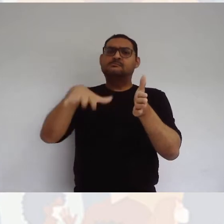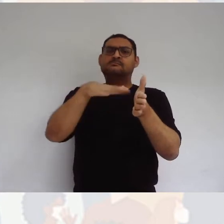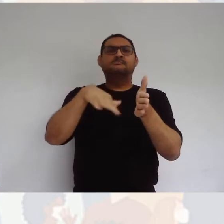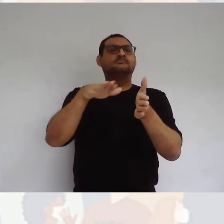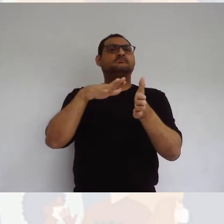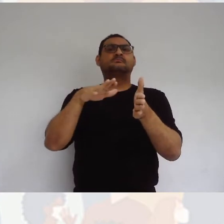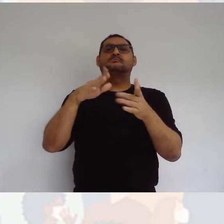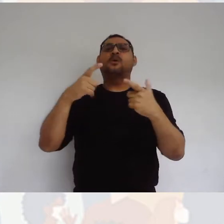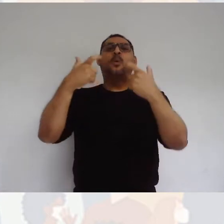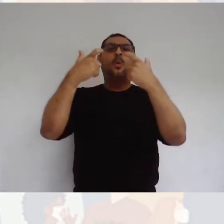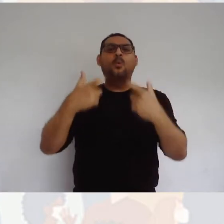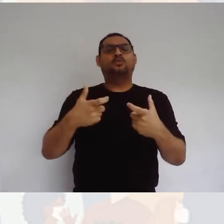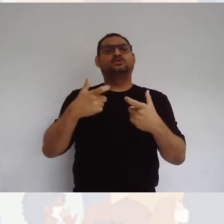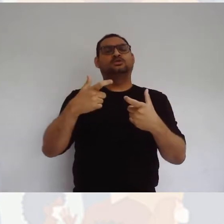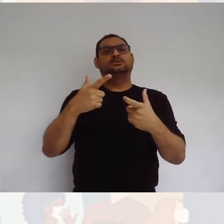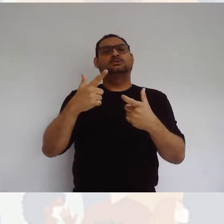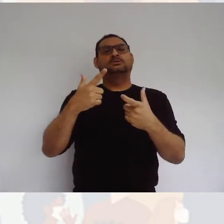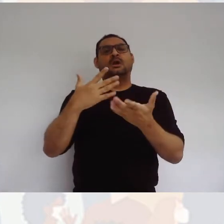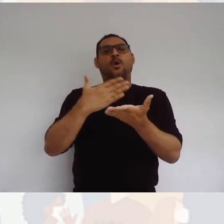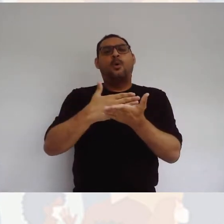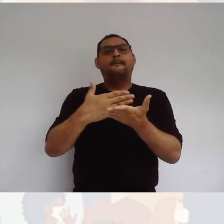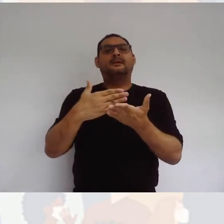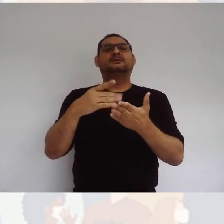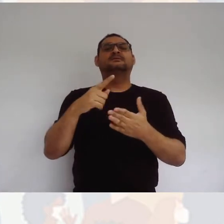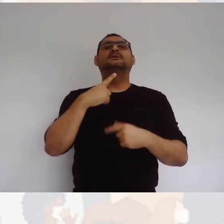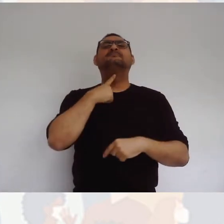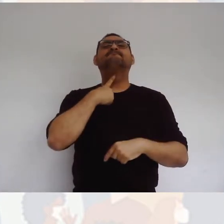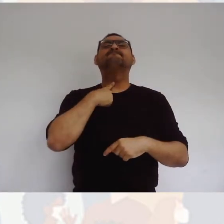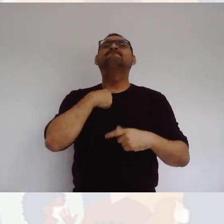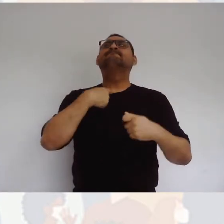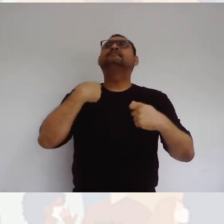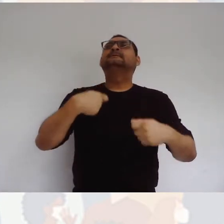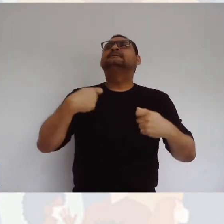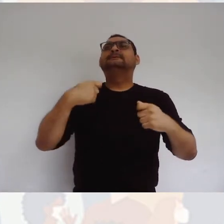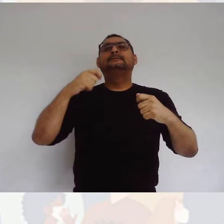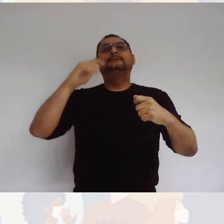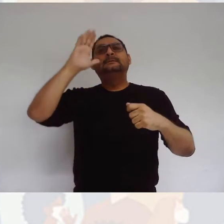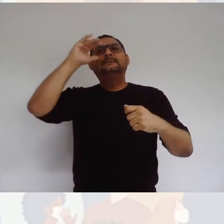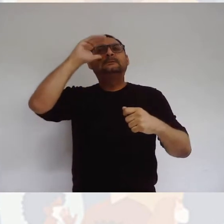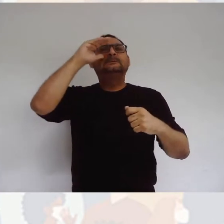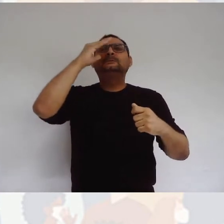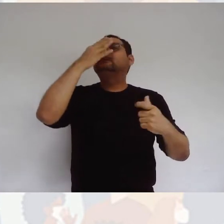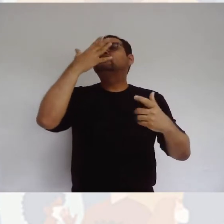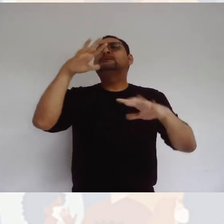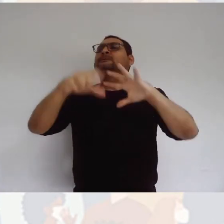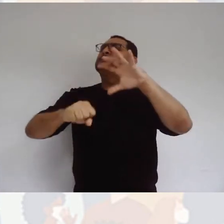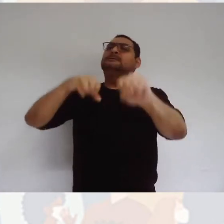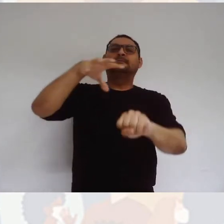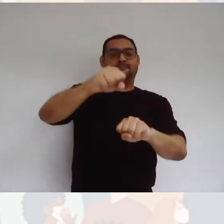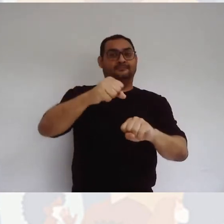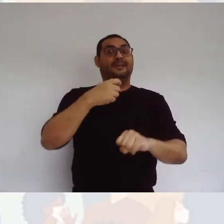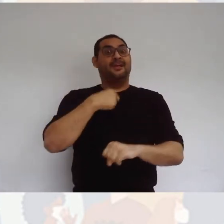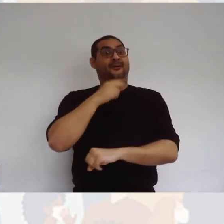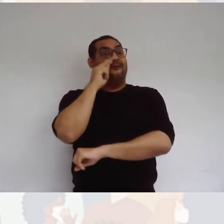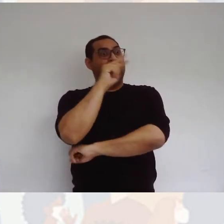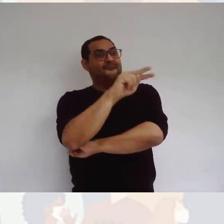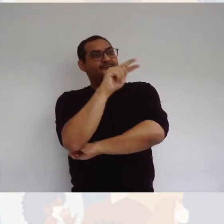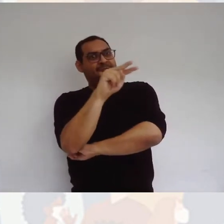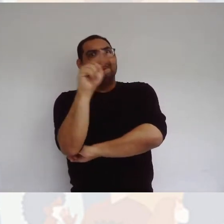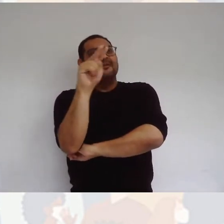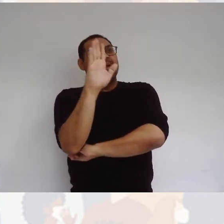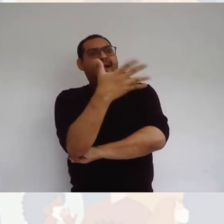onde começa a se desenvolver o desejo, a curiosidade. E eu vi trabalhos muito